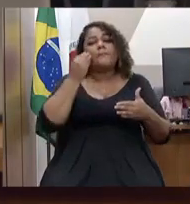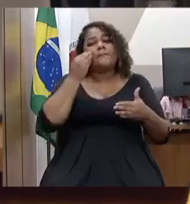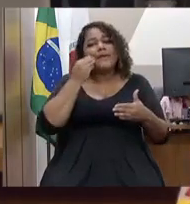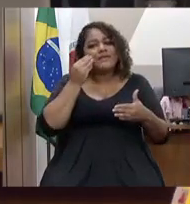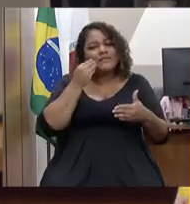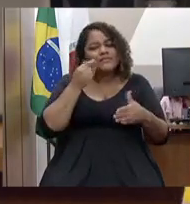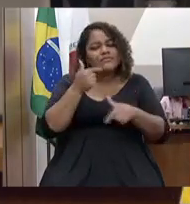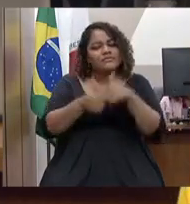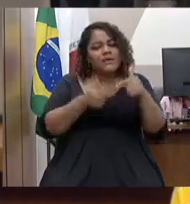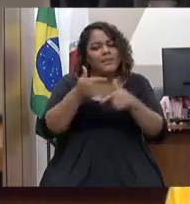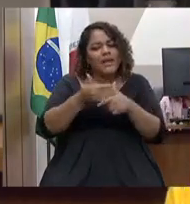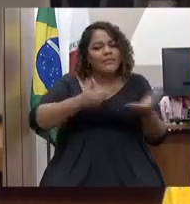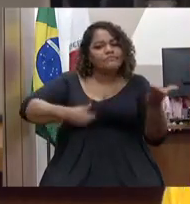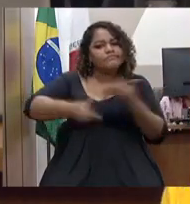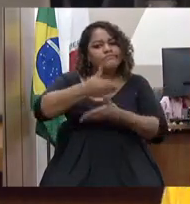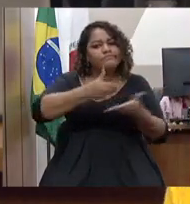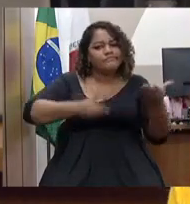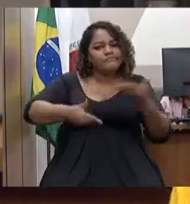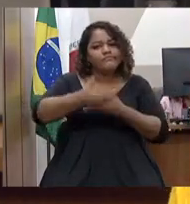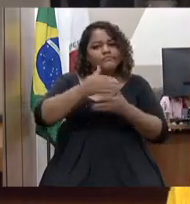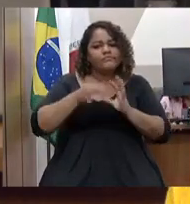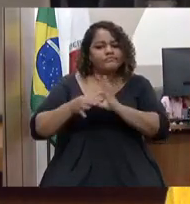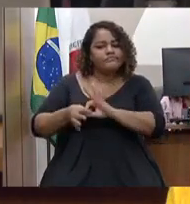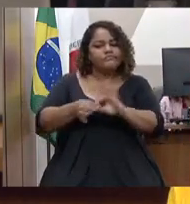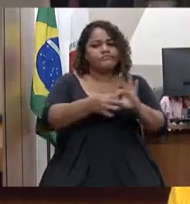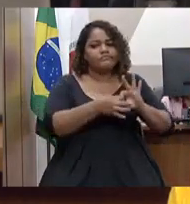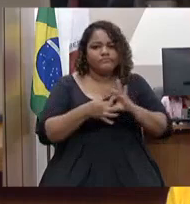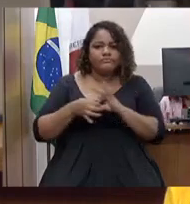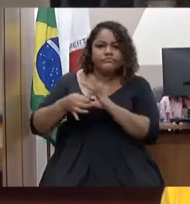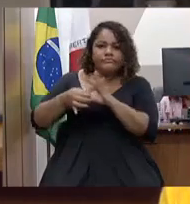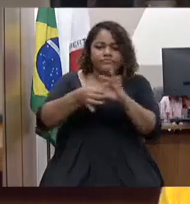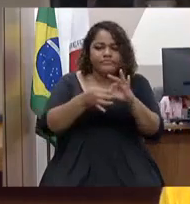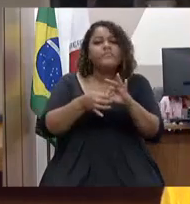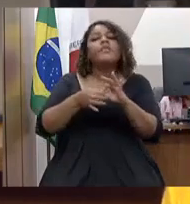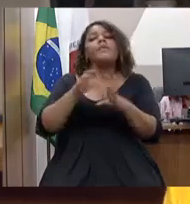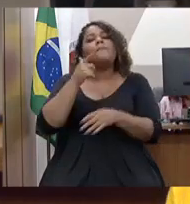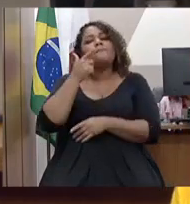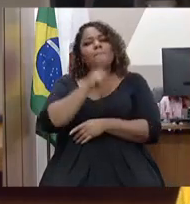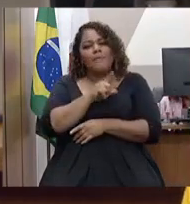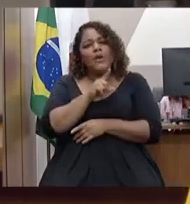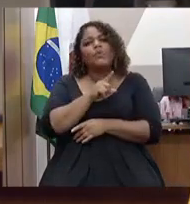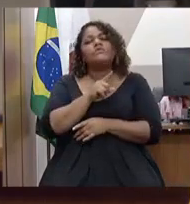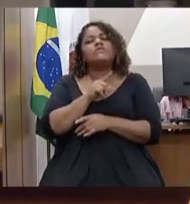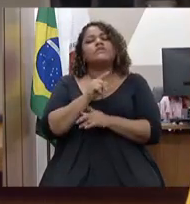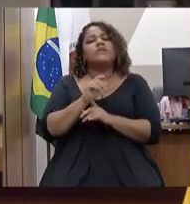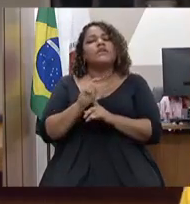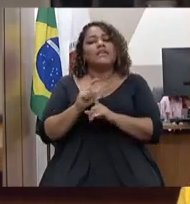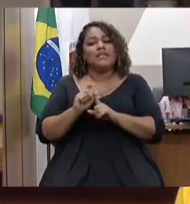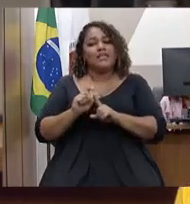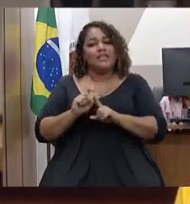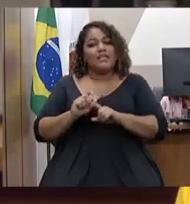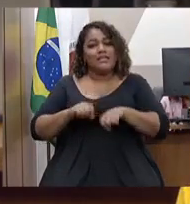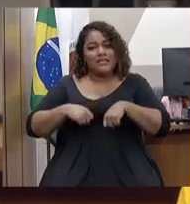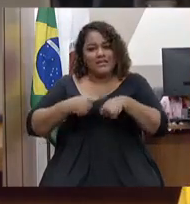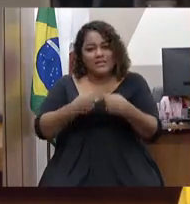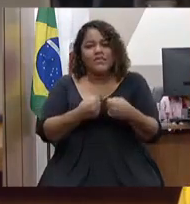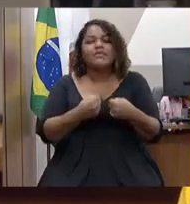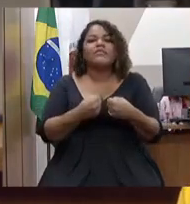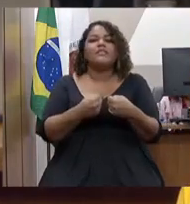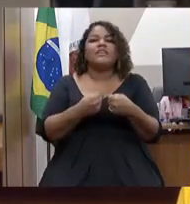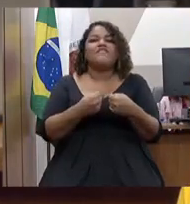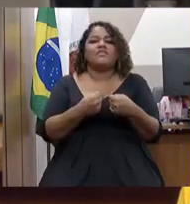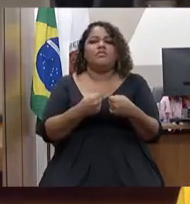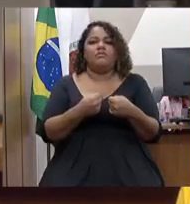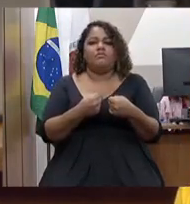coletividade nessa unidade para que nós possamos de fato Defender não é nem buscar mais direito garantir é